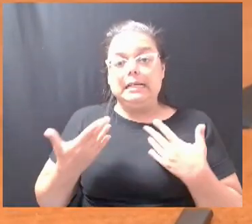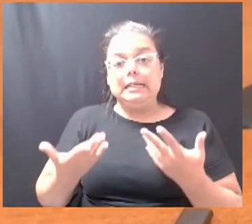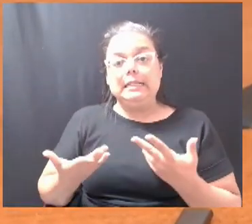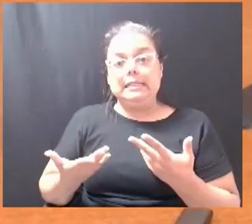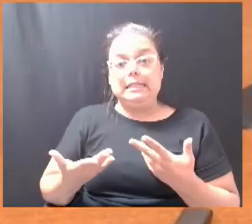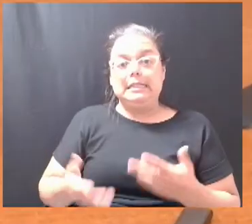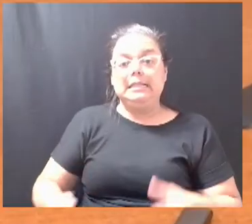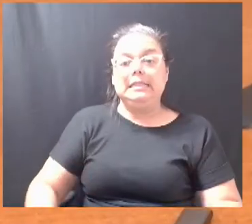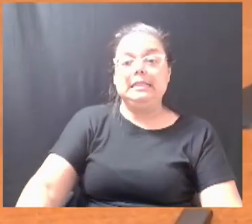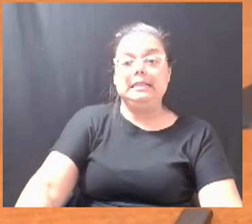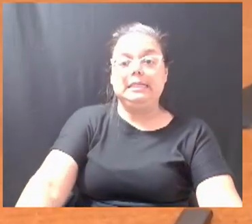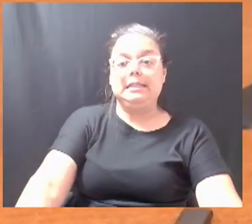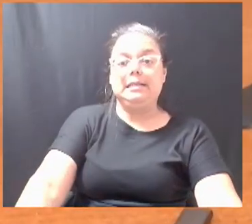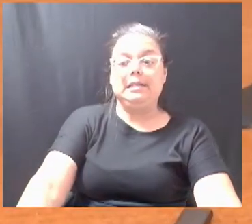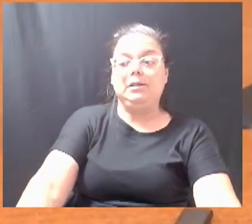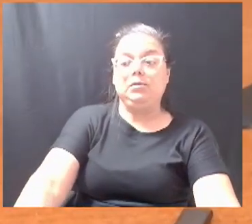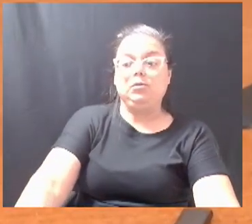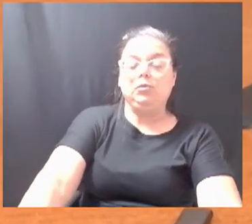depois eu